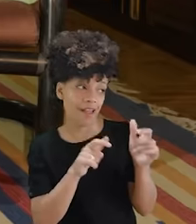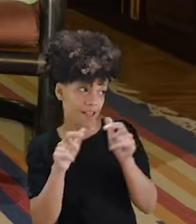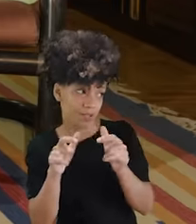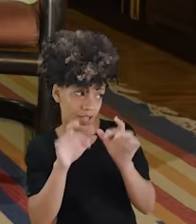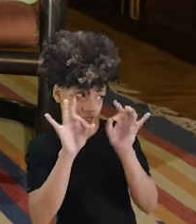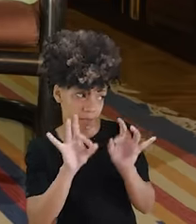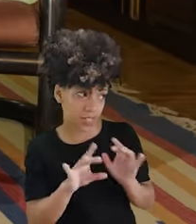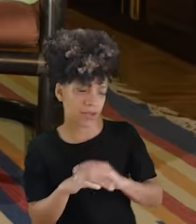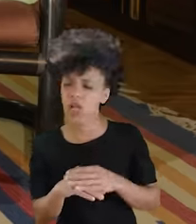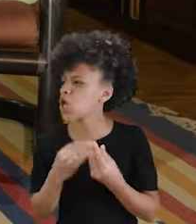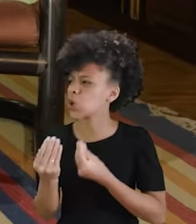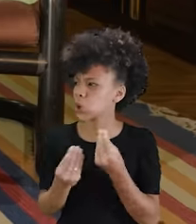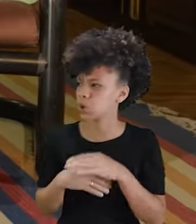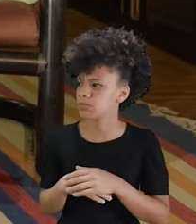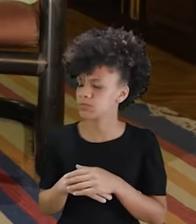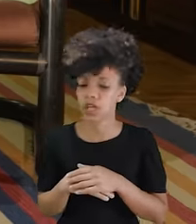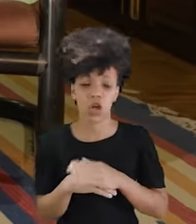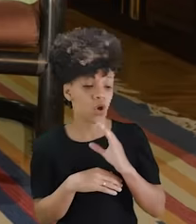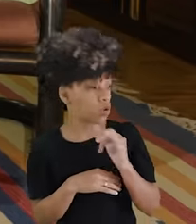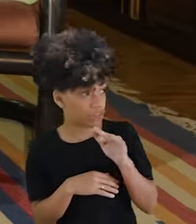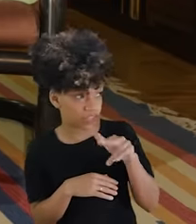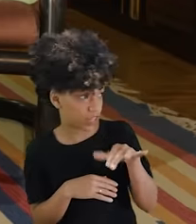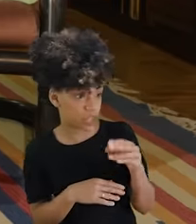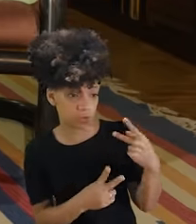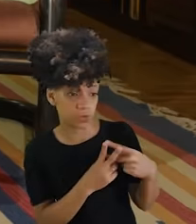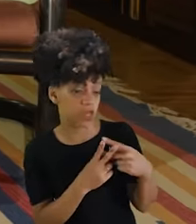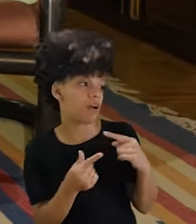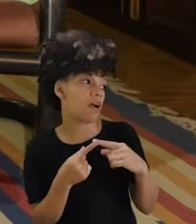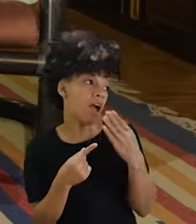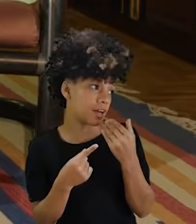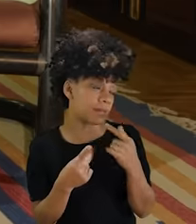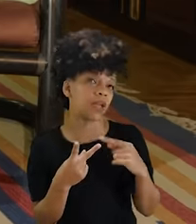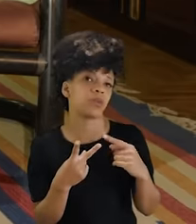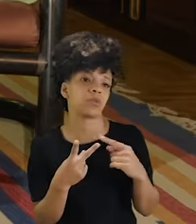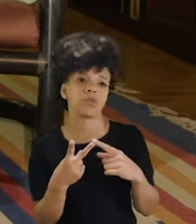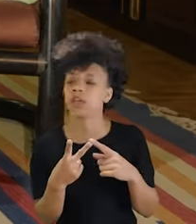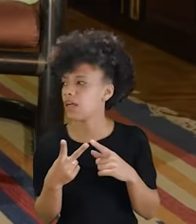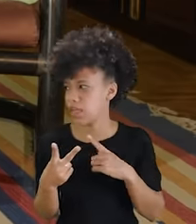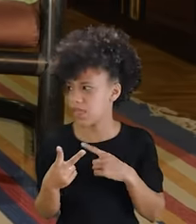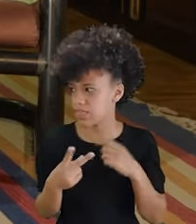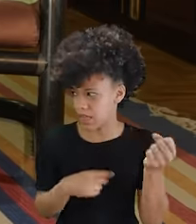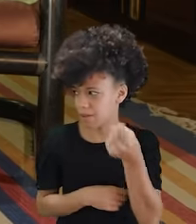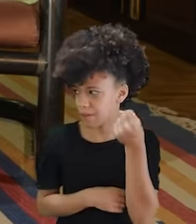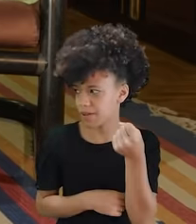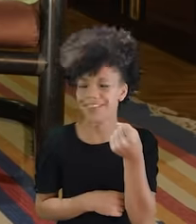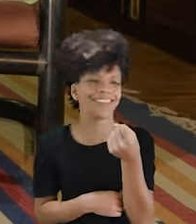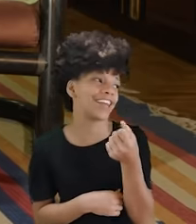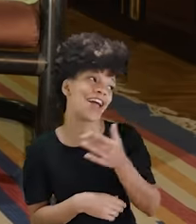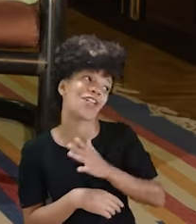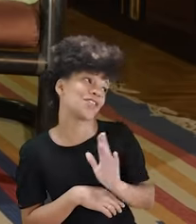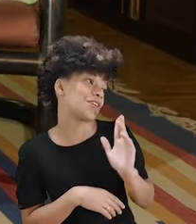cabelos especiais para e como é que nada ficar alimento vai na cabine frigobar